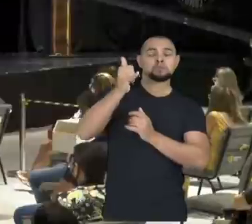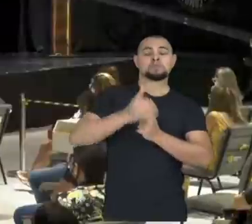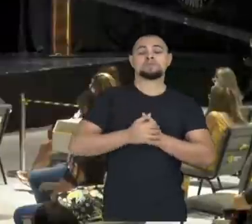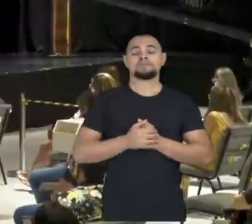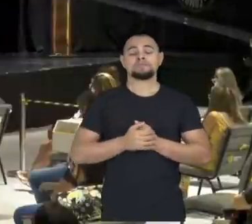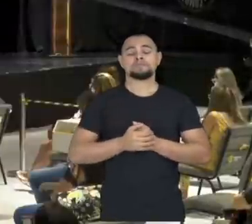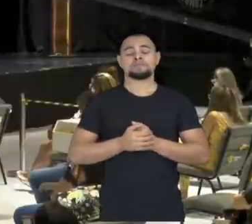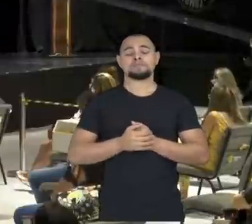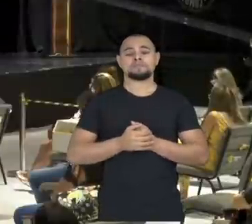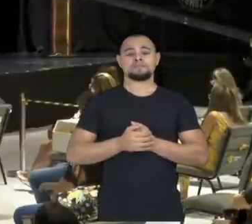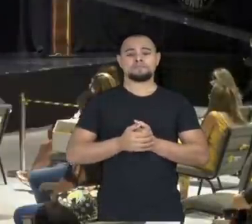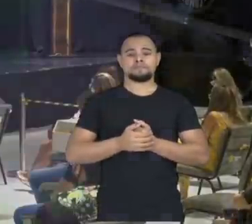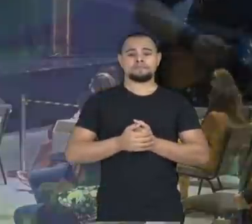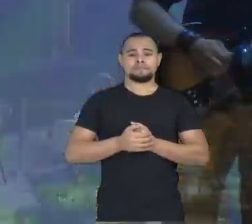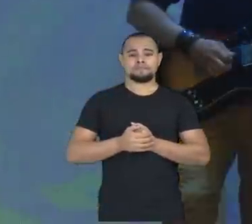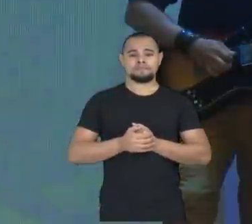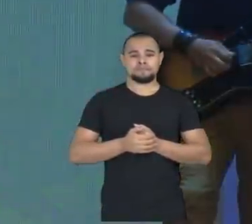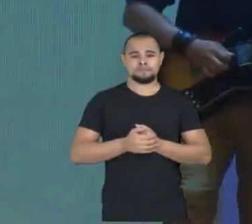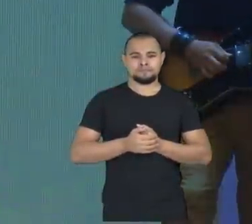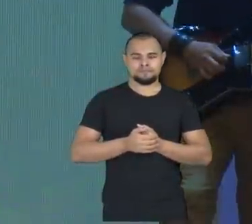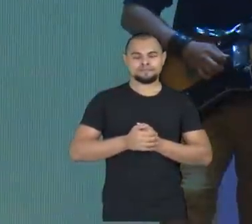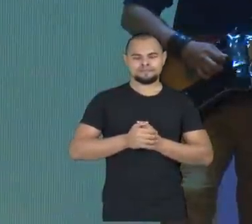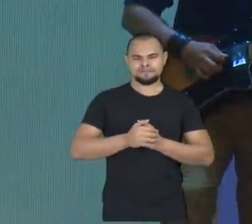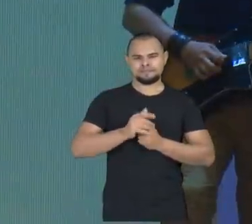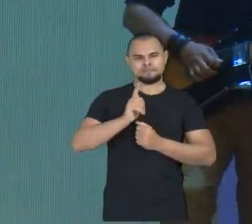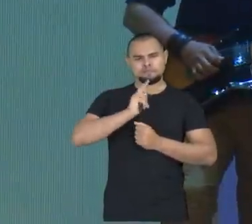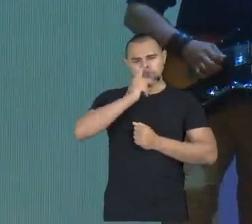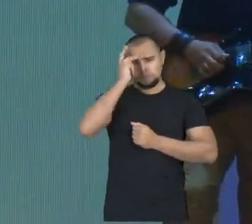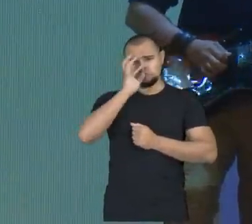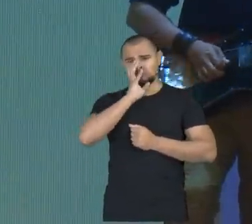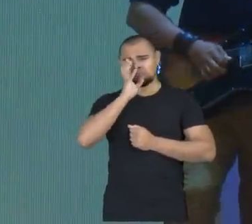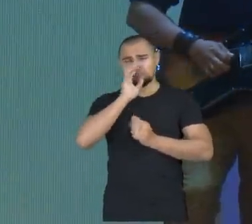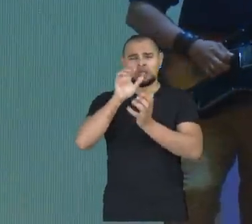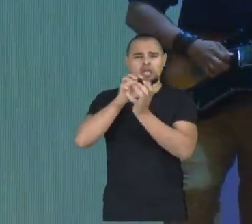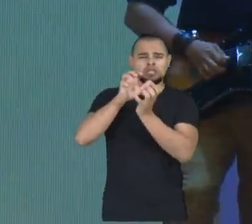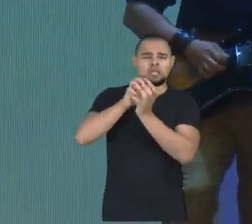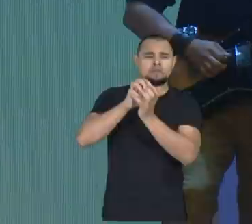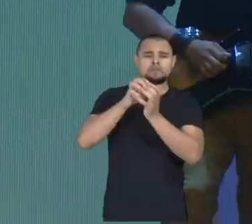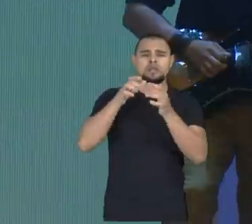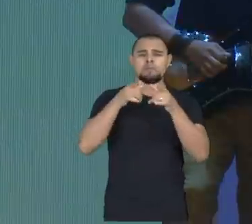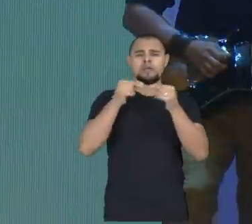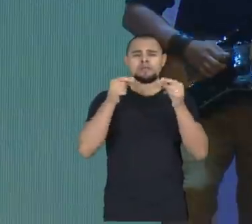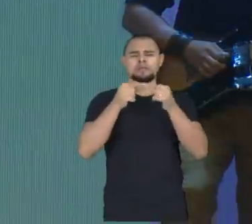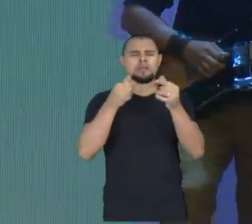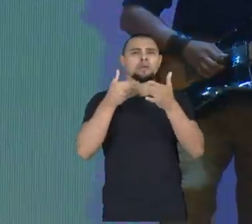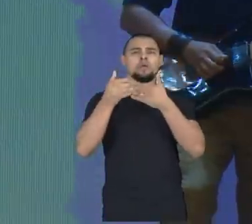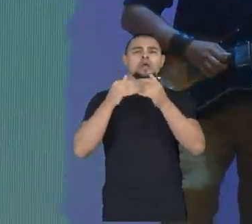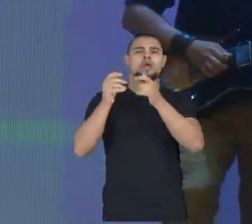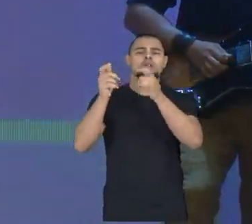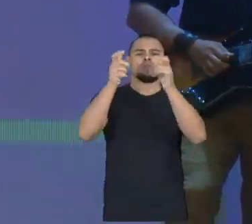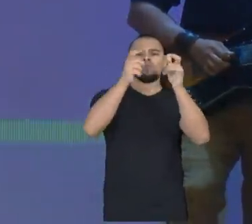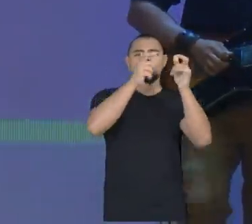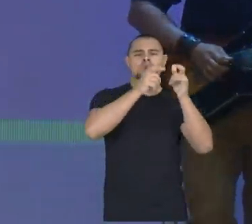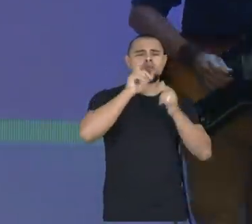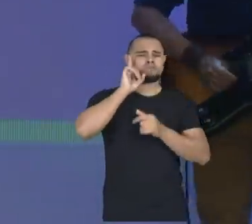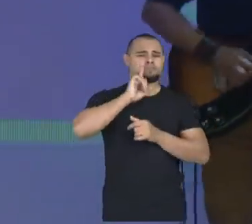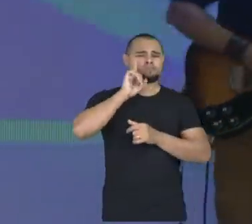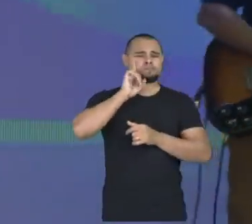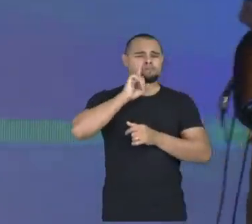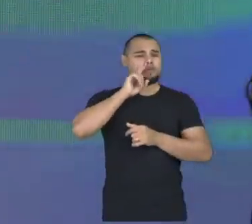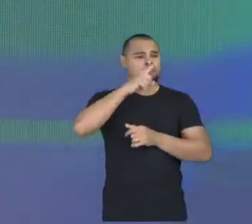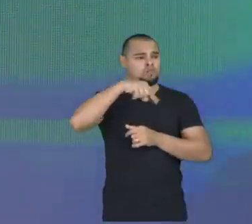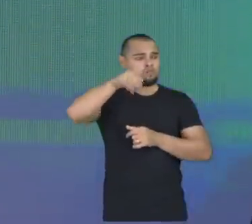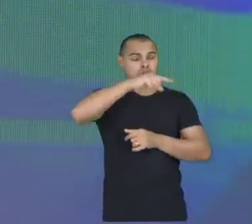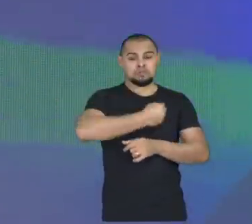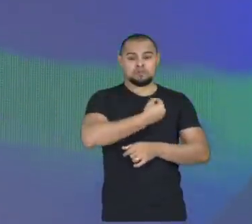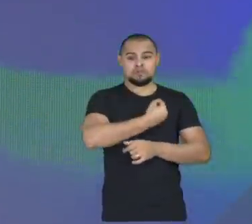tem alguma pessoa agora que está nos ouvindo, Recife, Brasília, onde for, Estados Unidos, se você entrega a sua